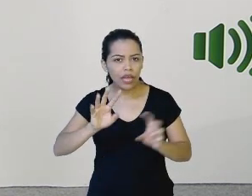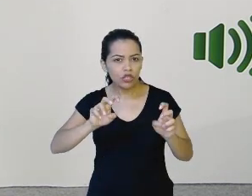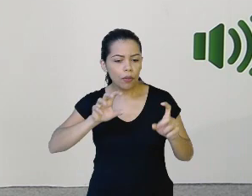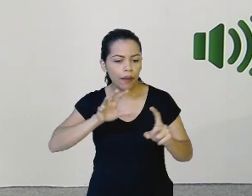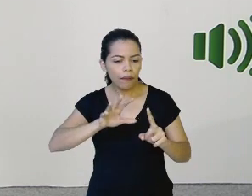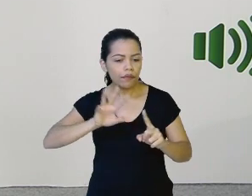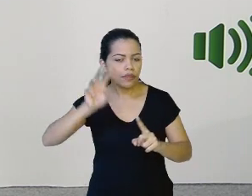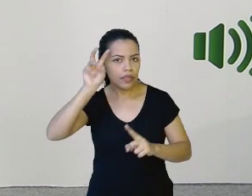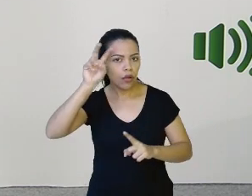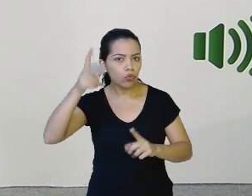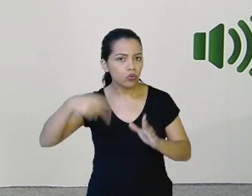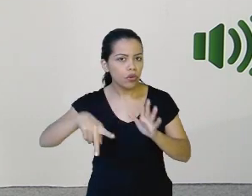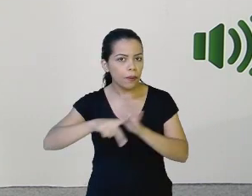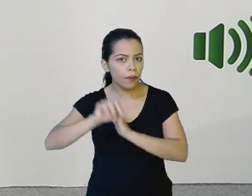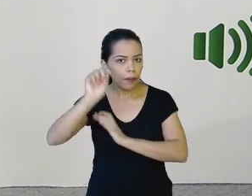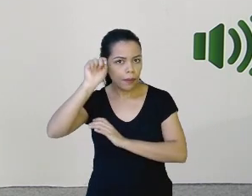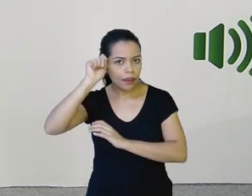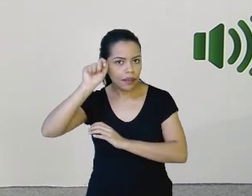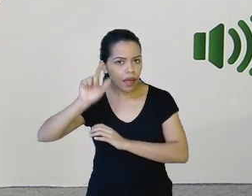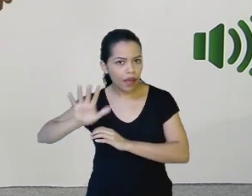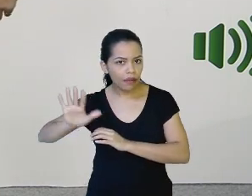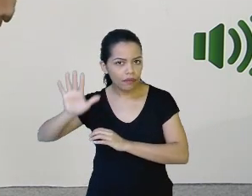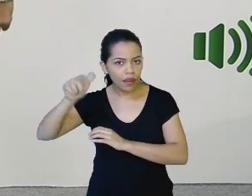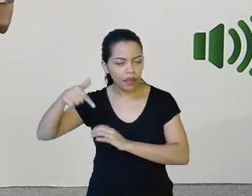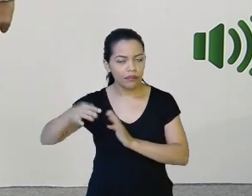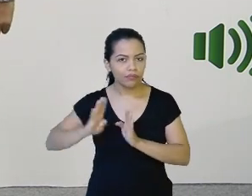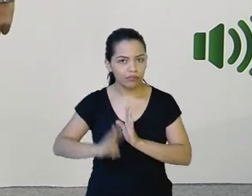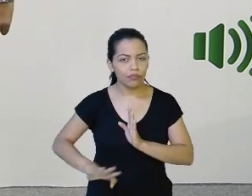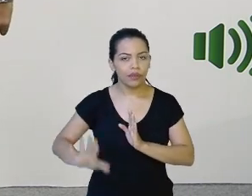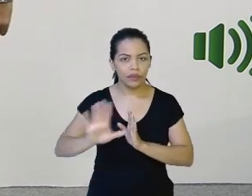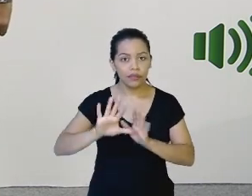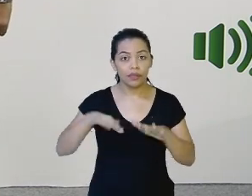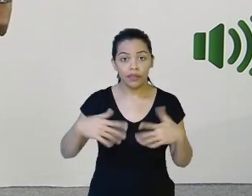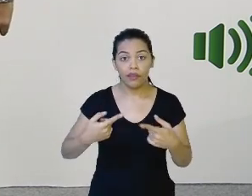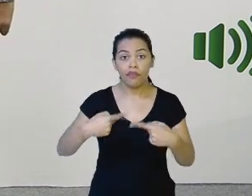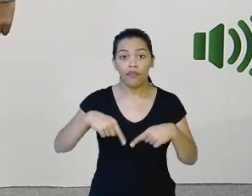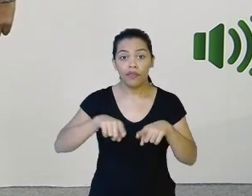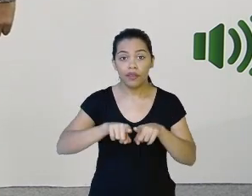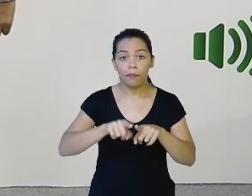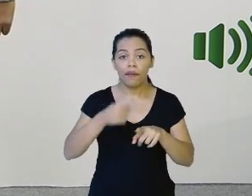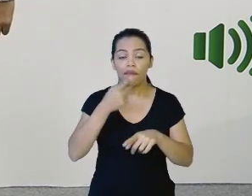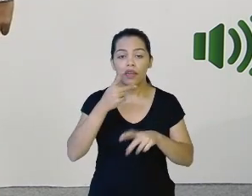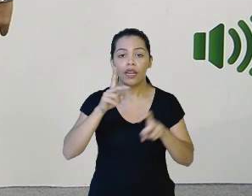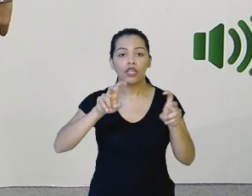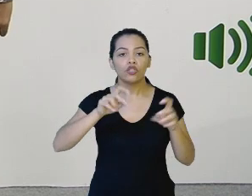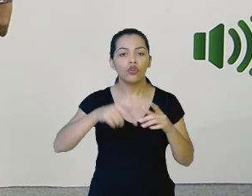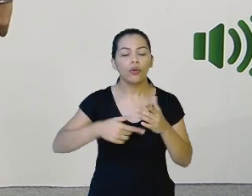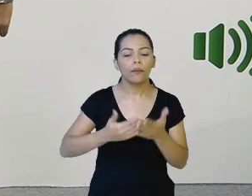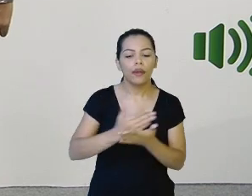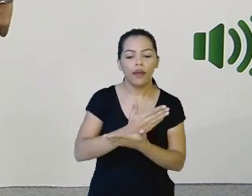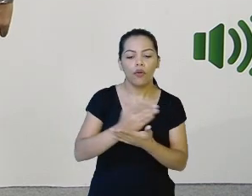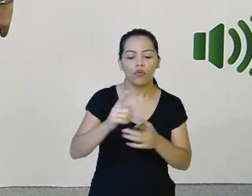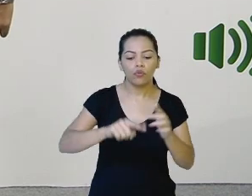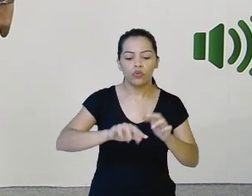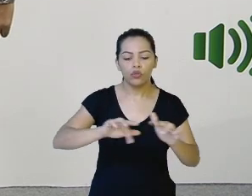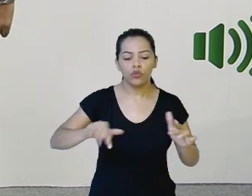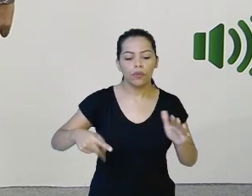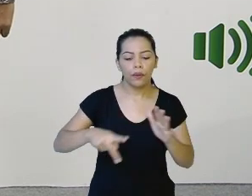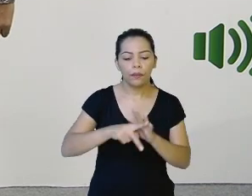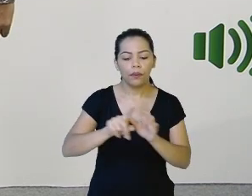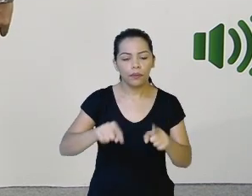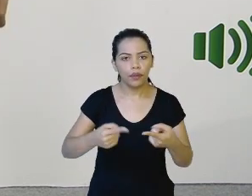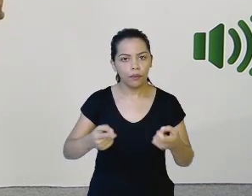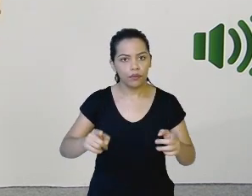cultura afro aqui no Brasil? E falei sobre alguns instrumentos musicais. E aí